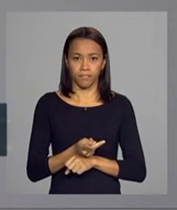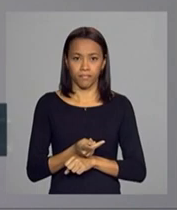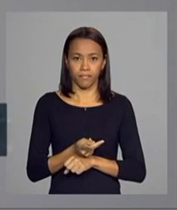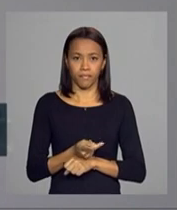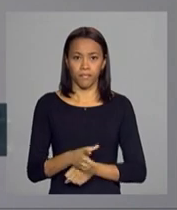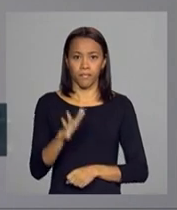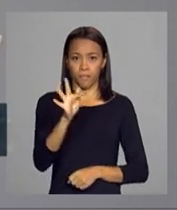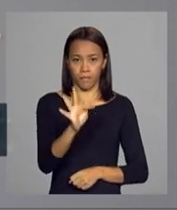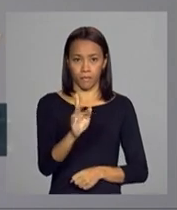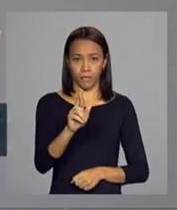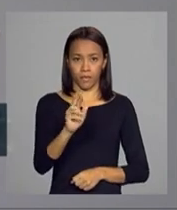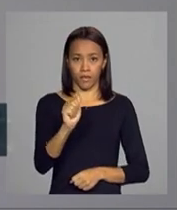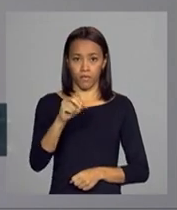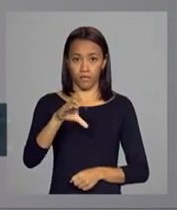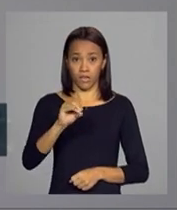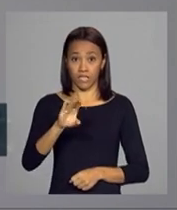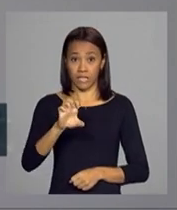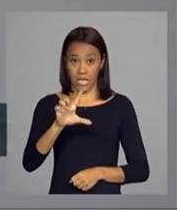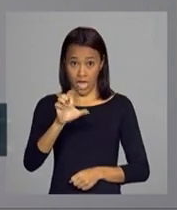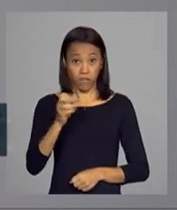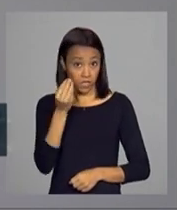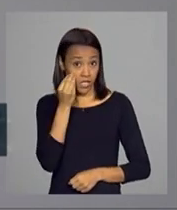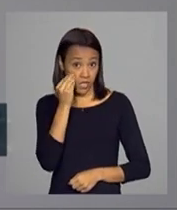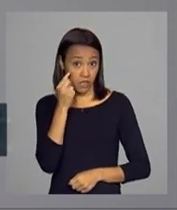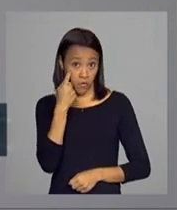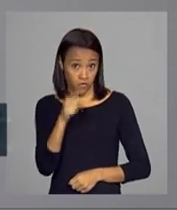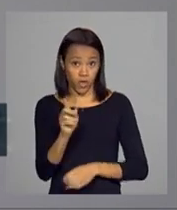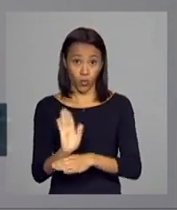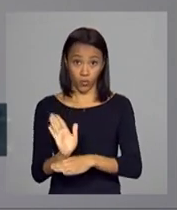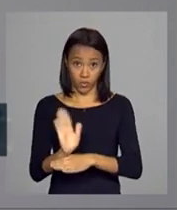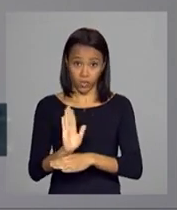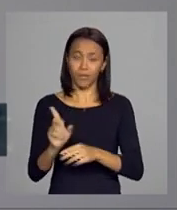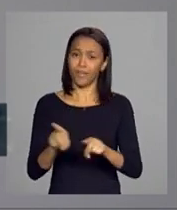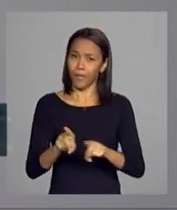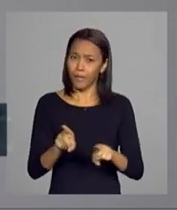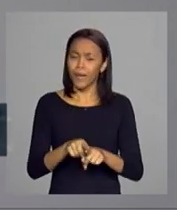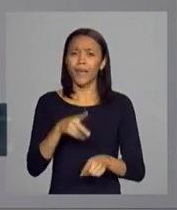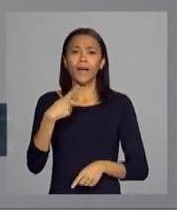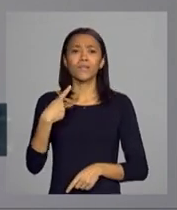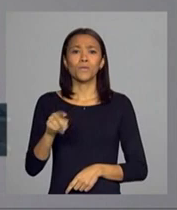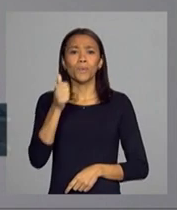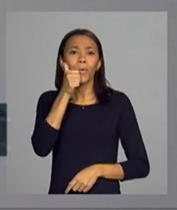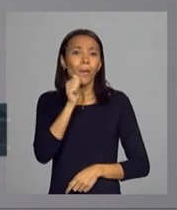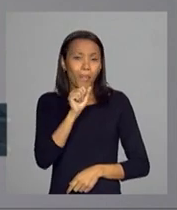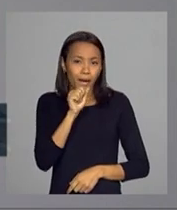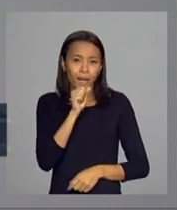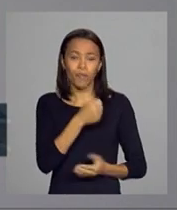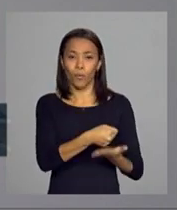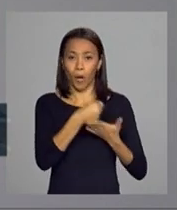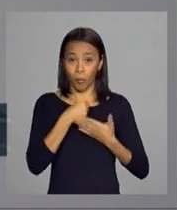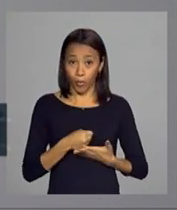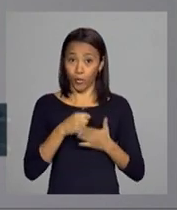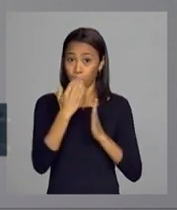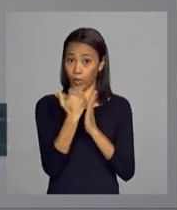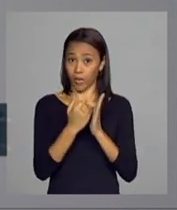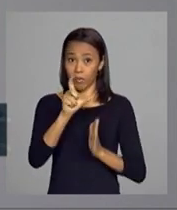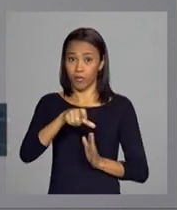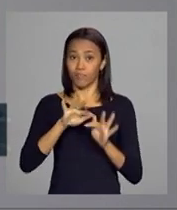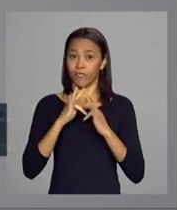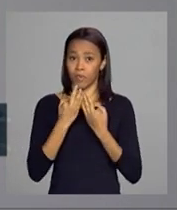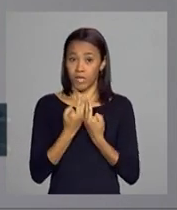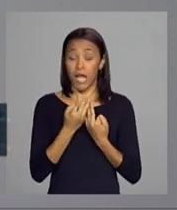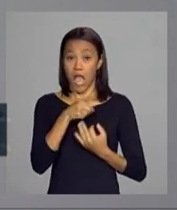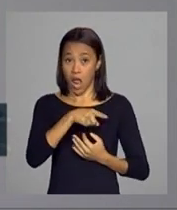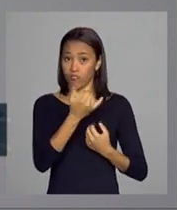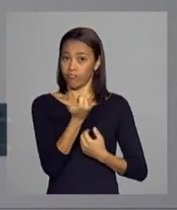A Franciele, que também apareceu no vídeo, também um dia teve sua mãe auxiliada pelo Bolsa Família. Conforme ela nos